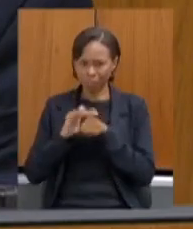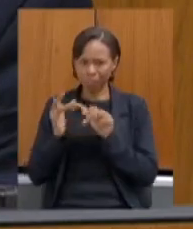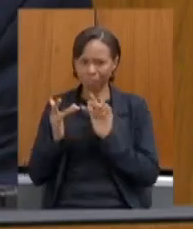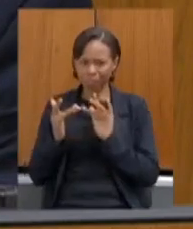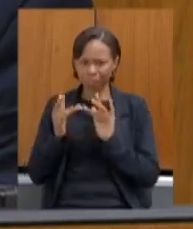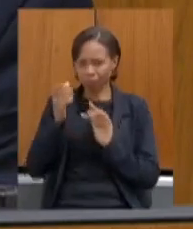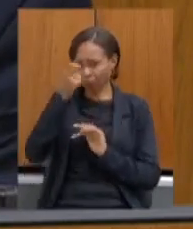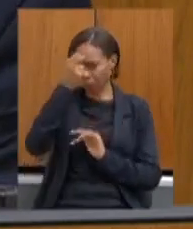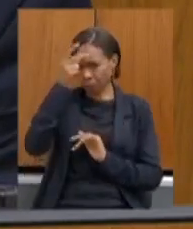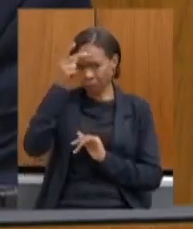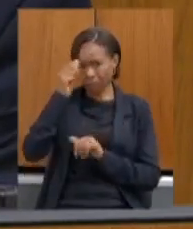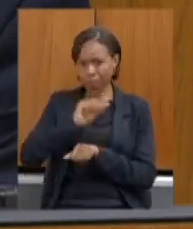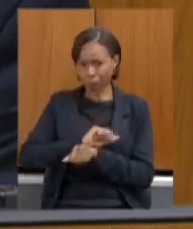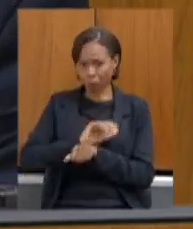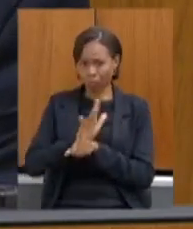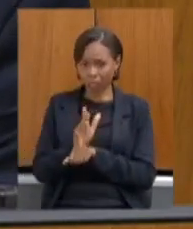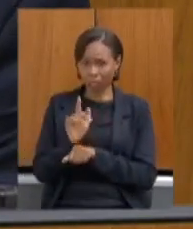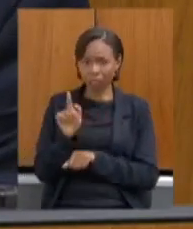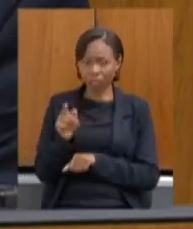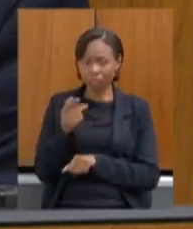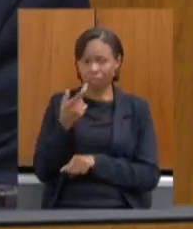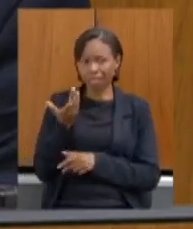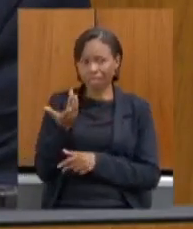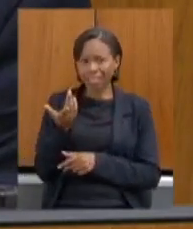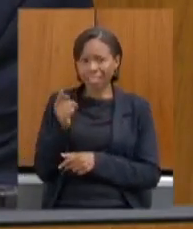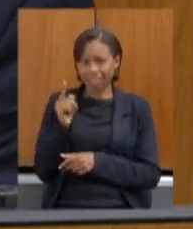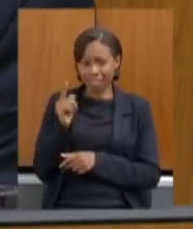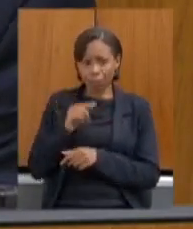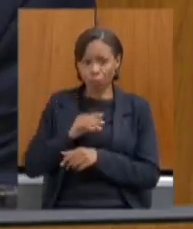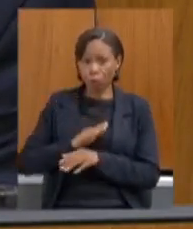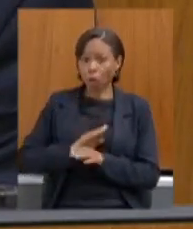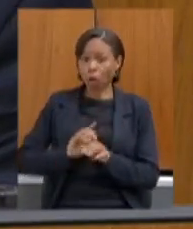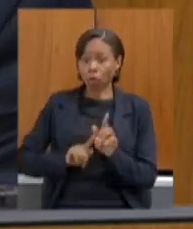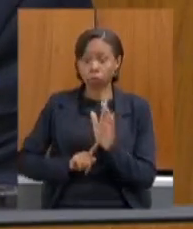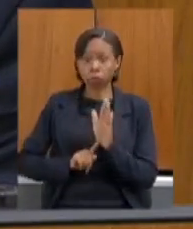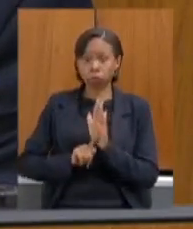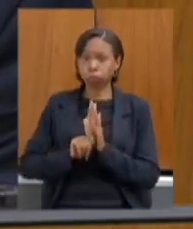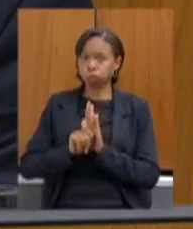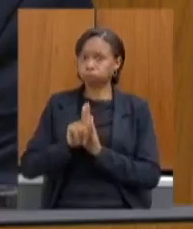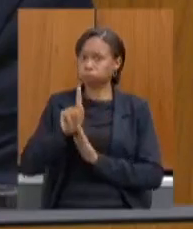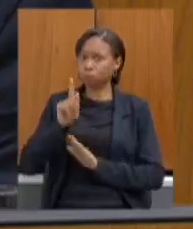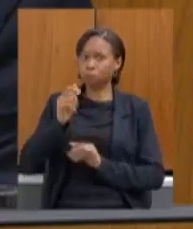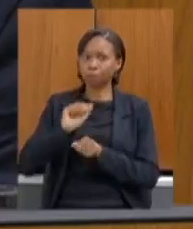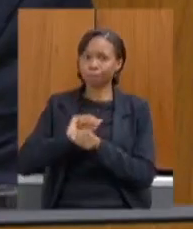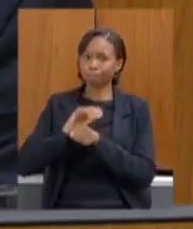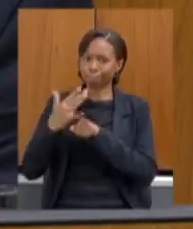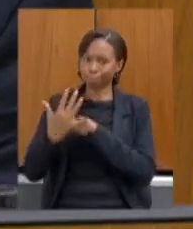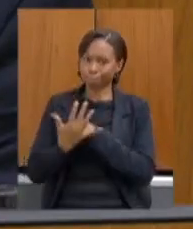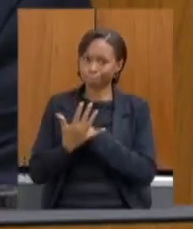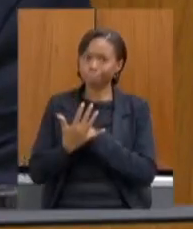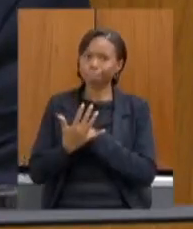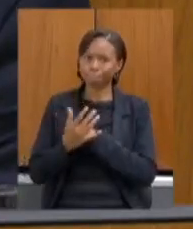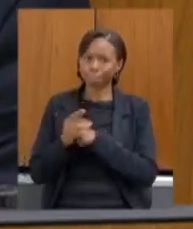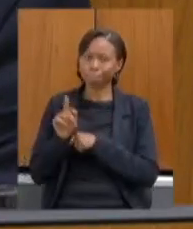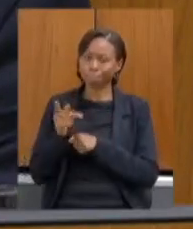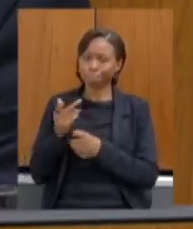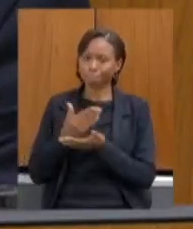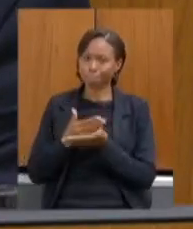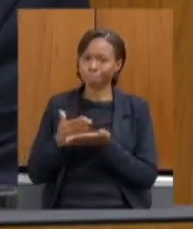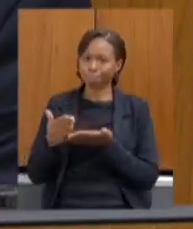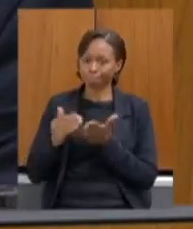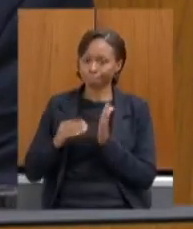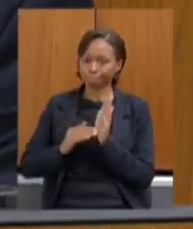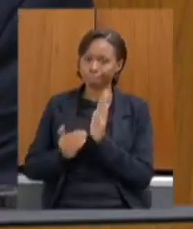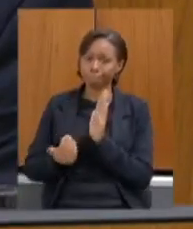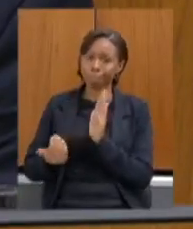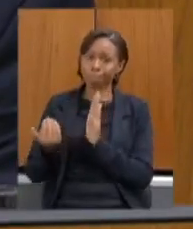infelizmente, a onda começou a subir lá, eu já tinha falado com o secretário, através de V. Exª, com o Carlos